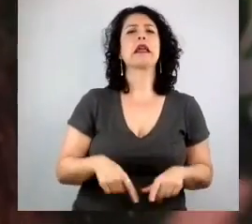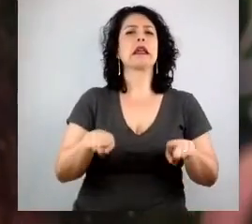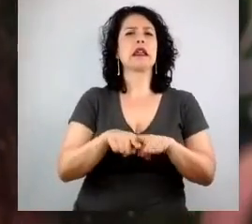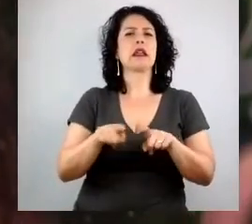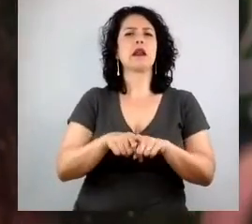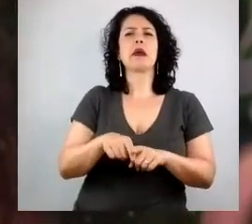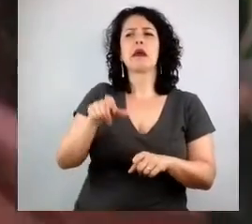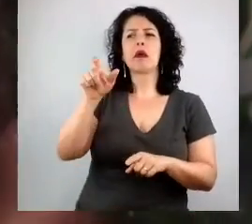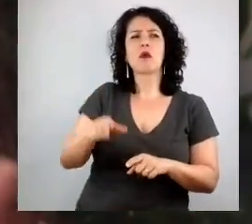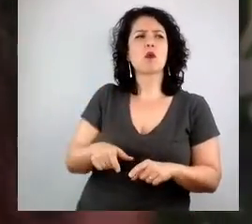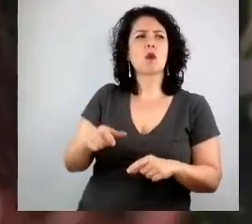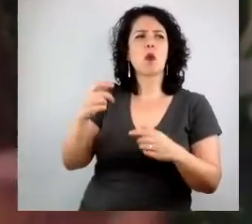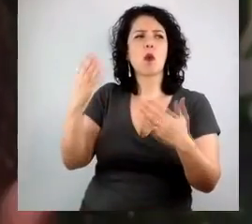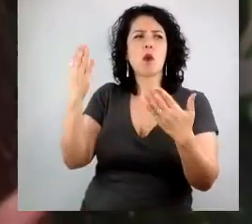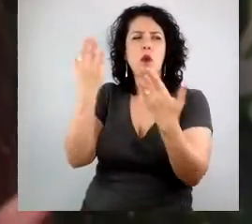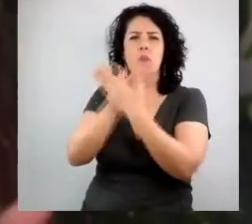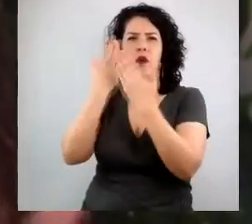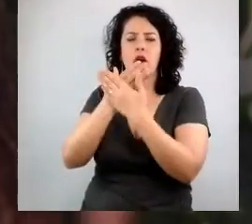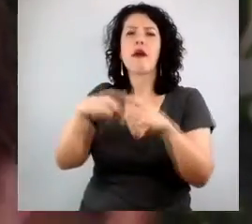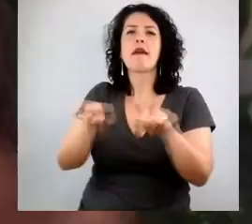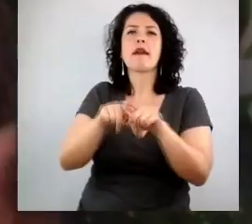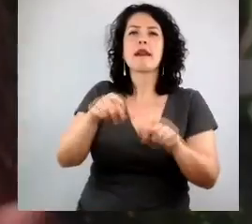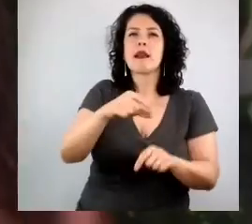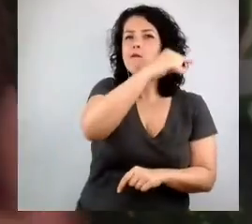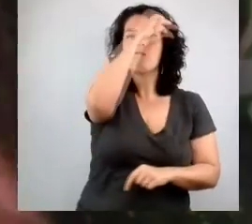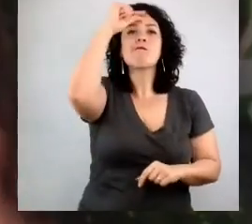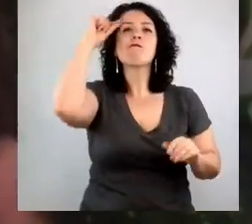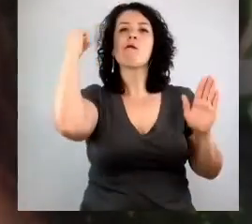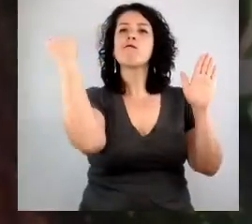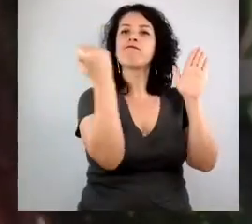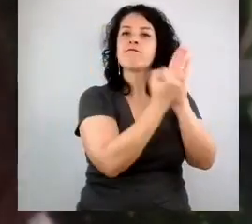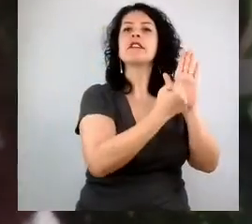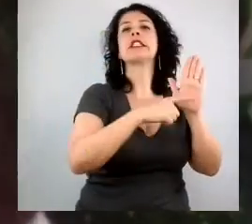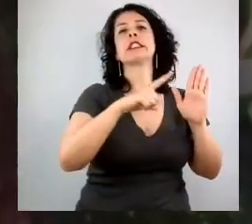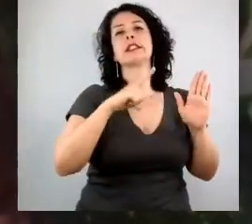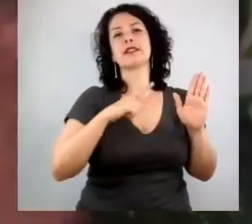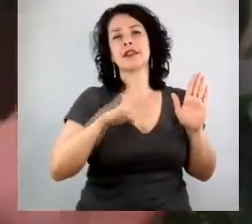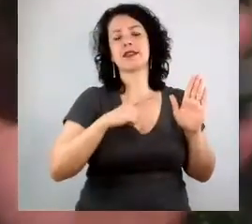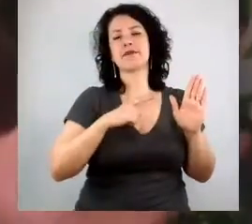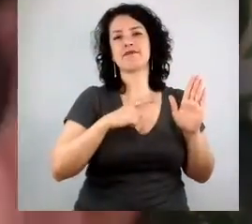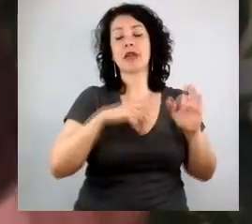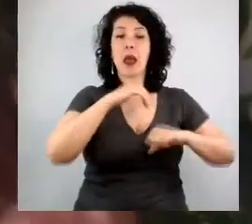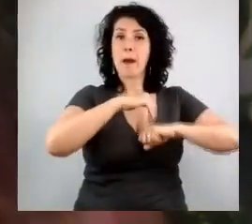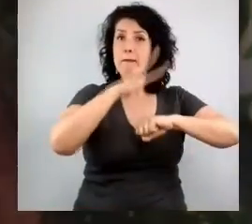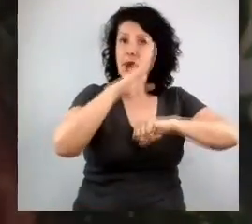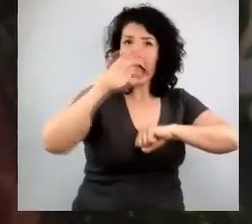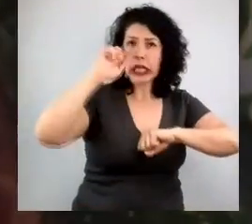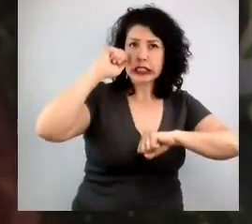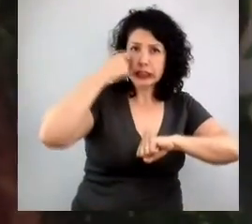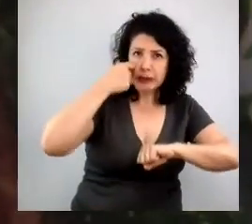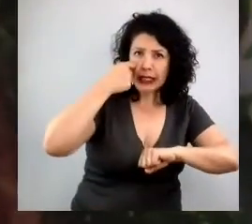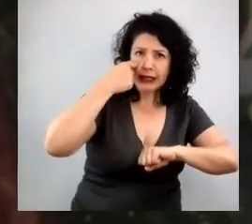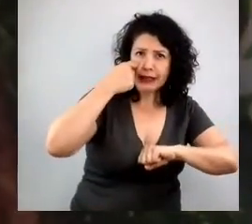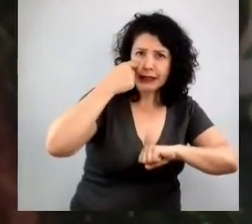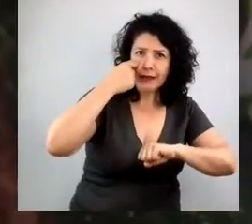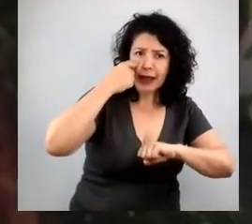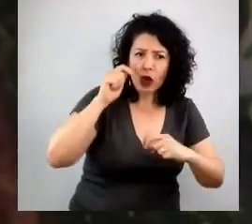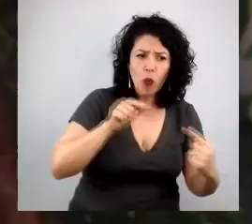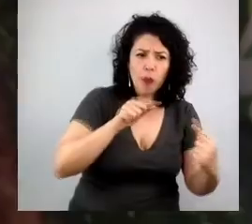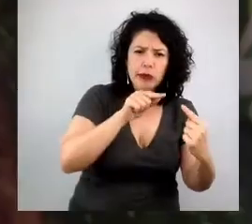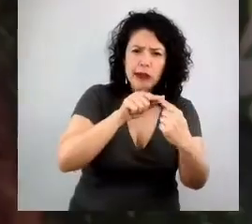Quanto mais pretas, né, vai se encaixando em determinado